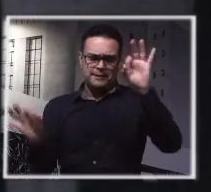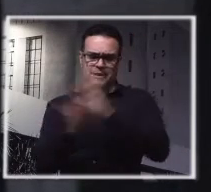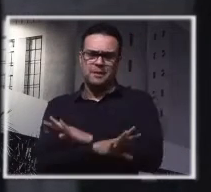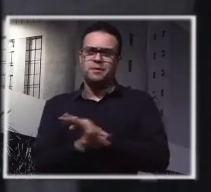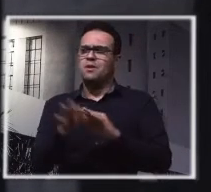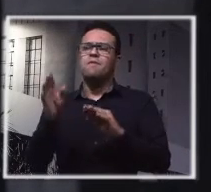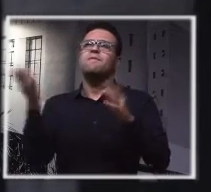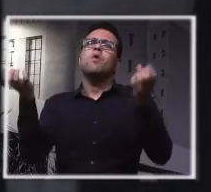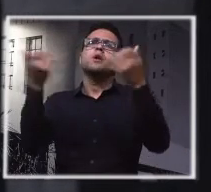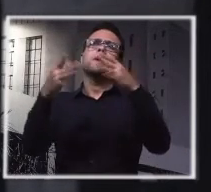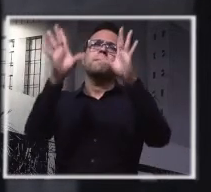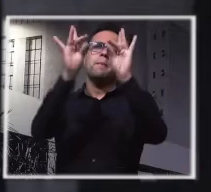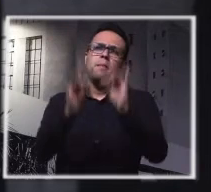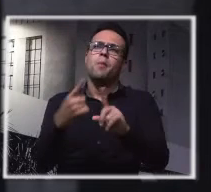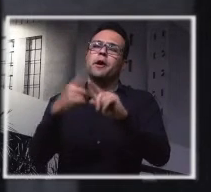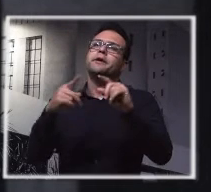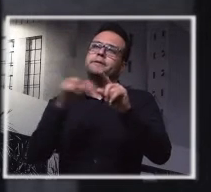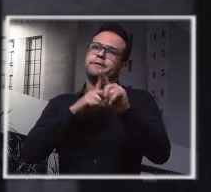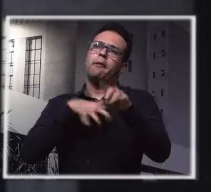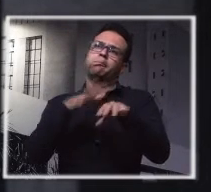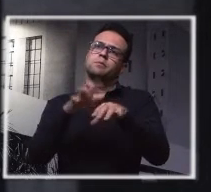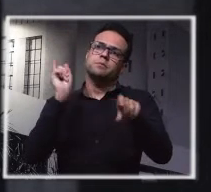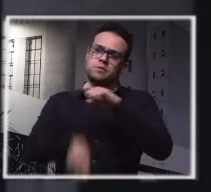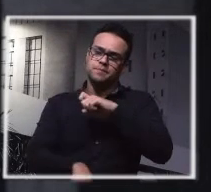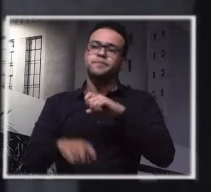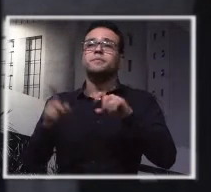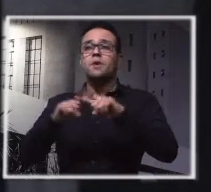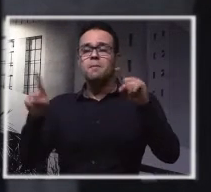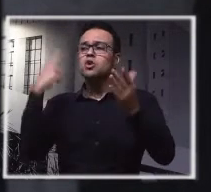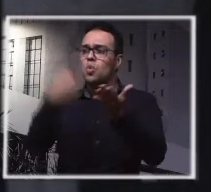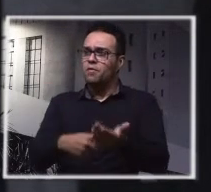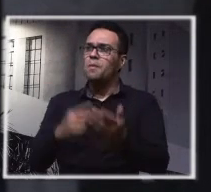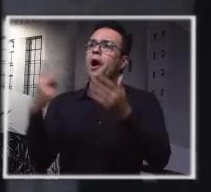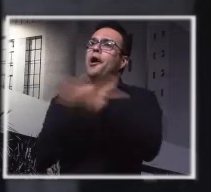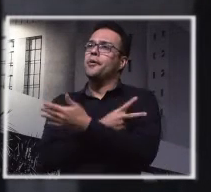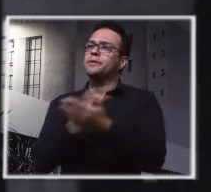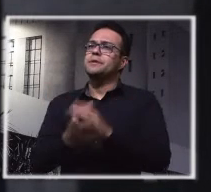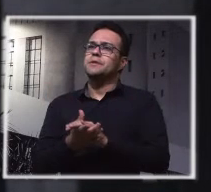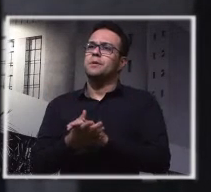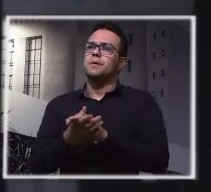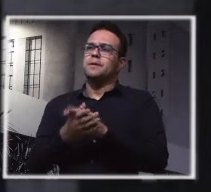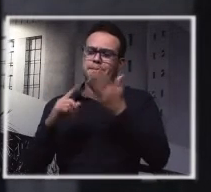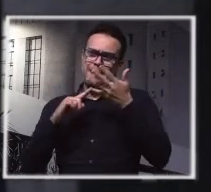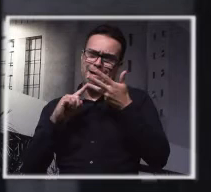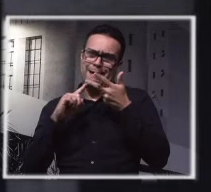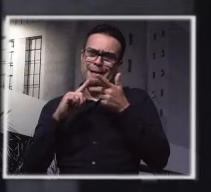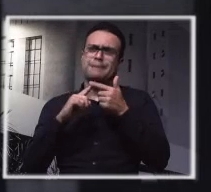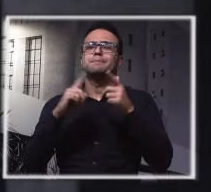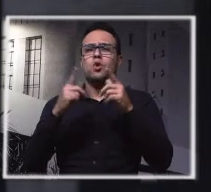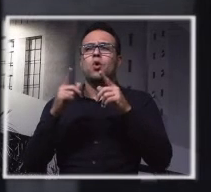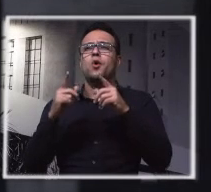entrar em pormenores a respeito do crime de estupro, porque não convém, mas ela tinha confirmado a prática de toda a conduta